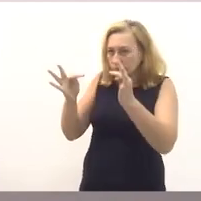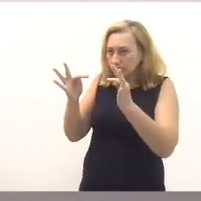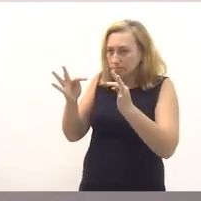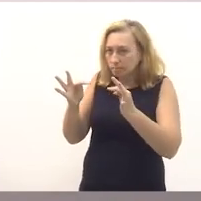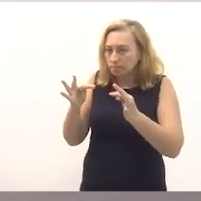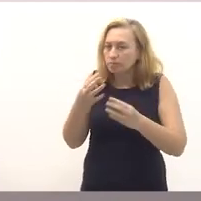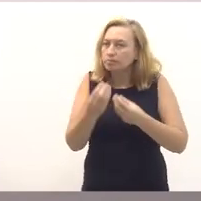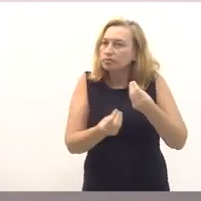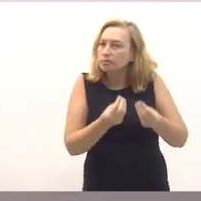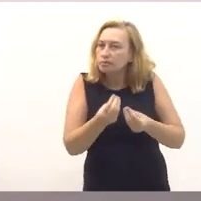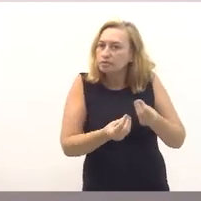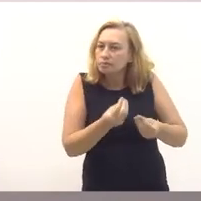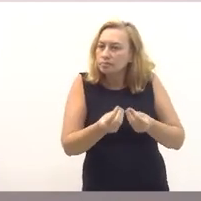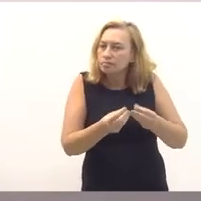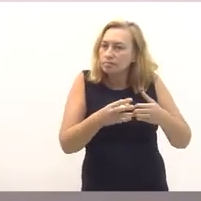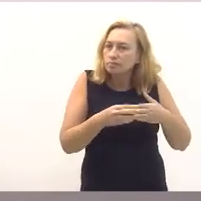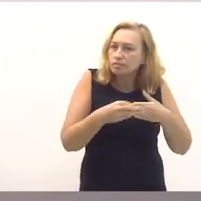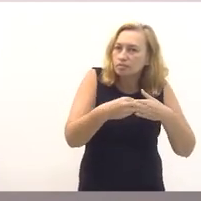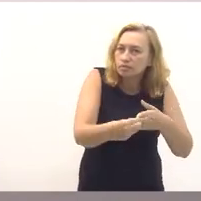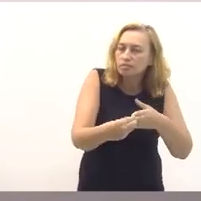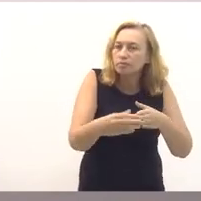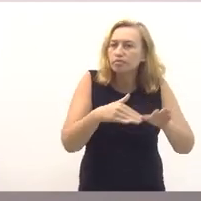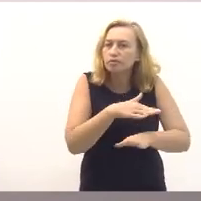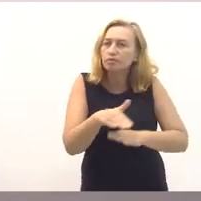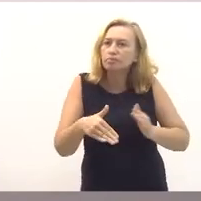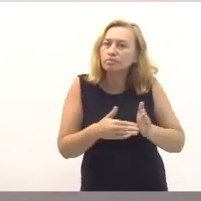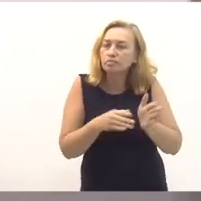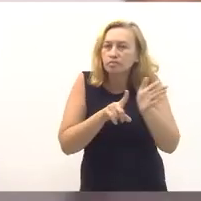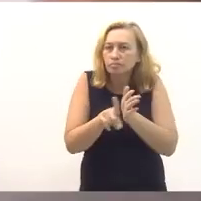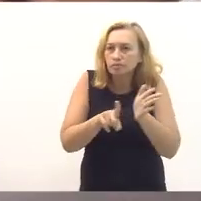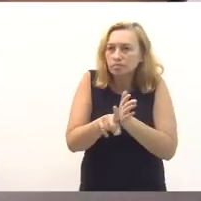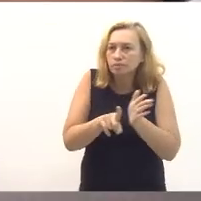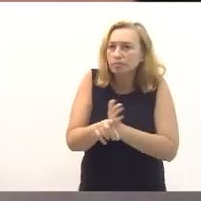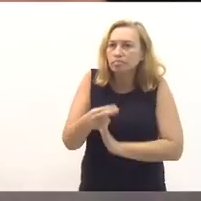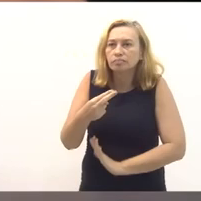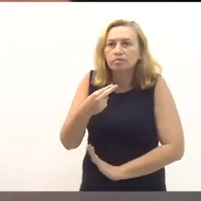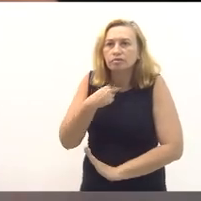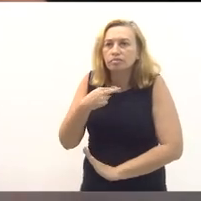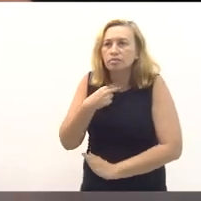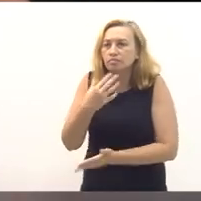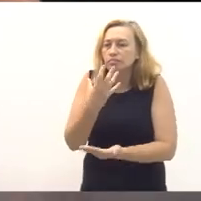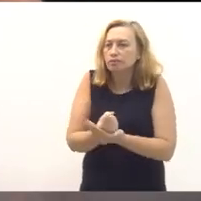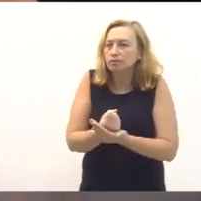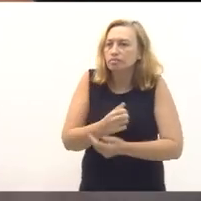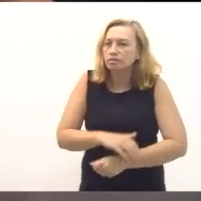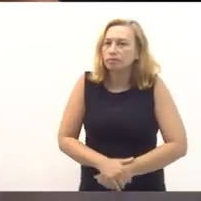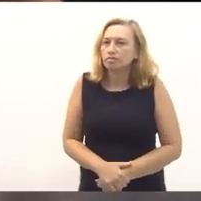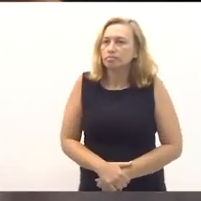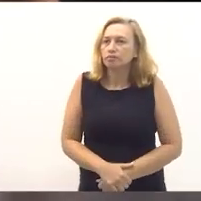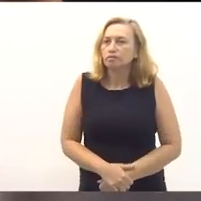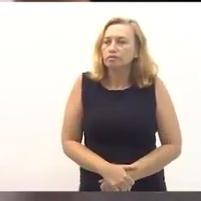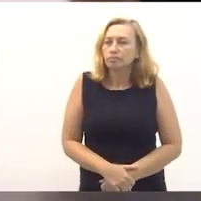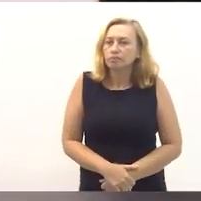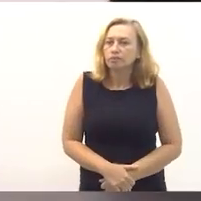como delegado conduziu o interrogatório não pode ser gravada